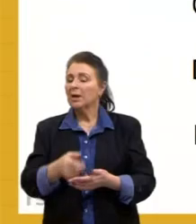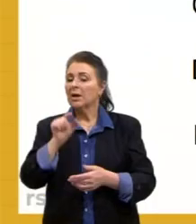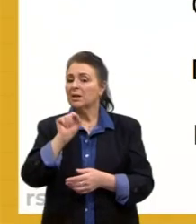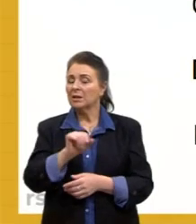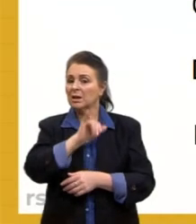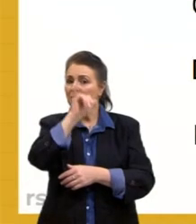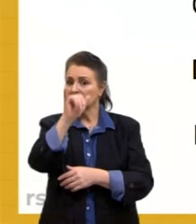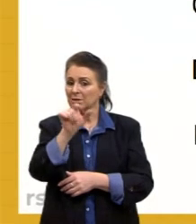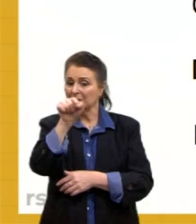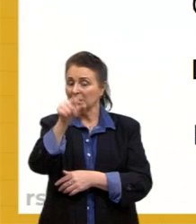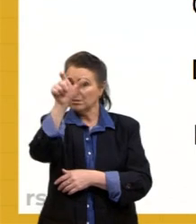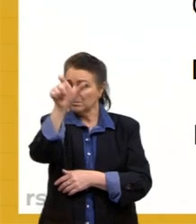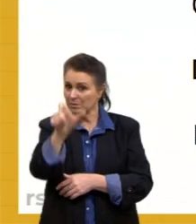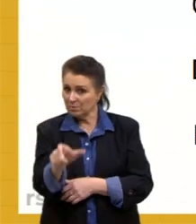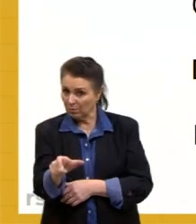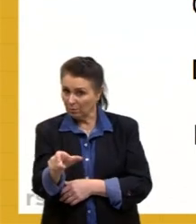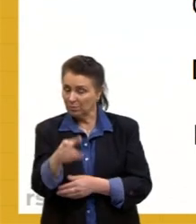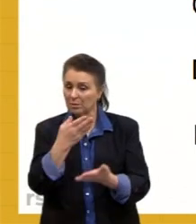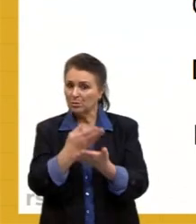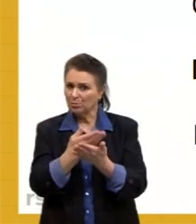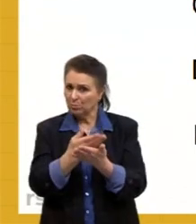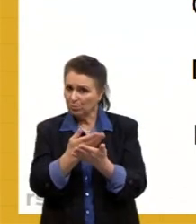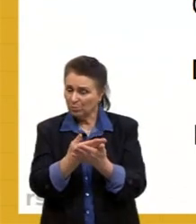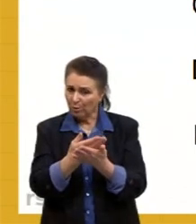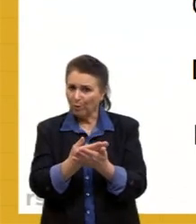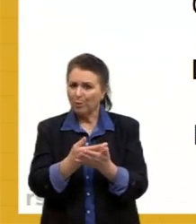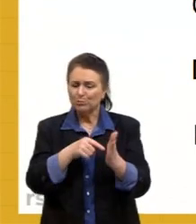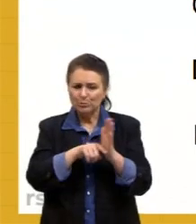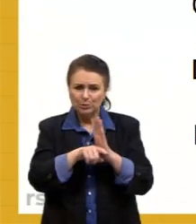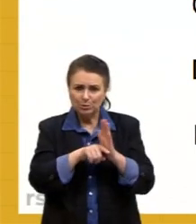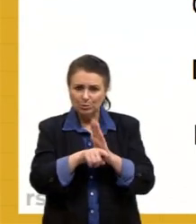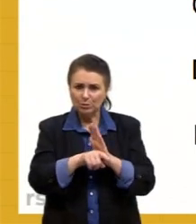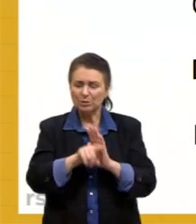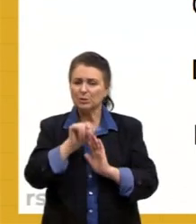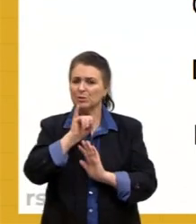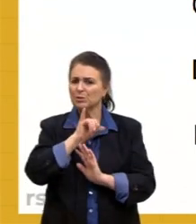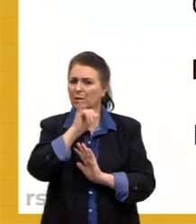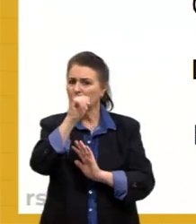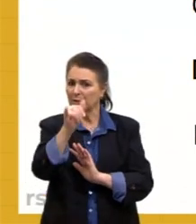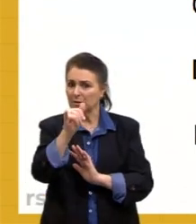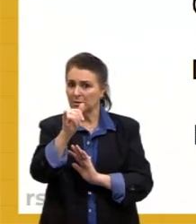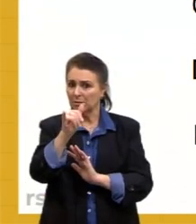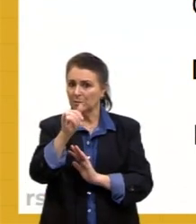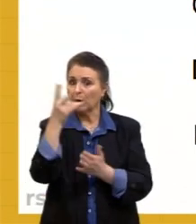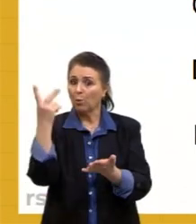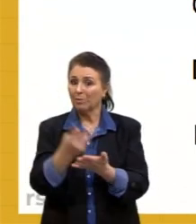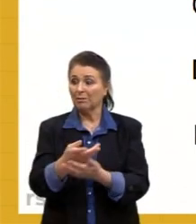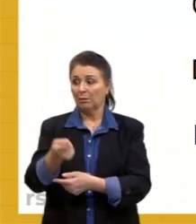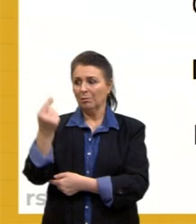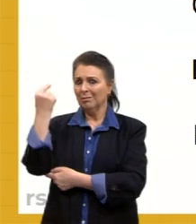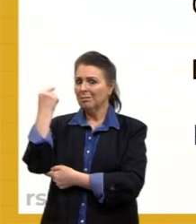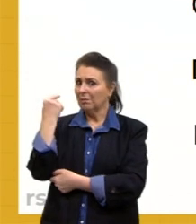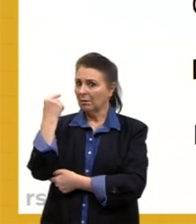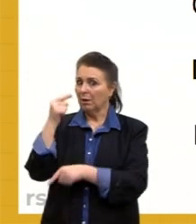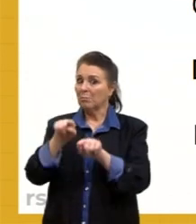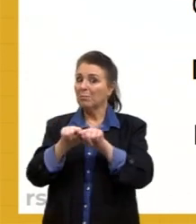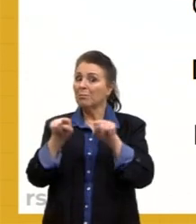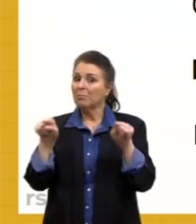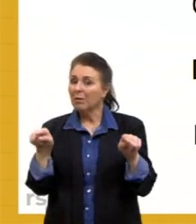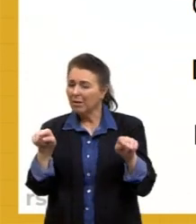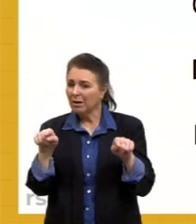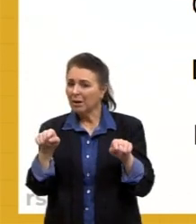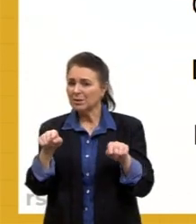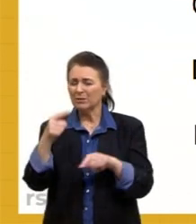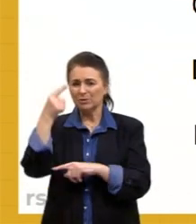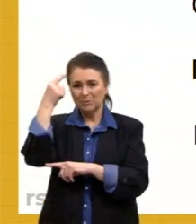as pessoas esses estudiosos dizem que não que os comportamentos da Inquisição estão lá na inquisição Mas se a